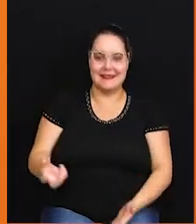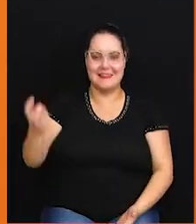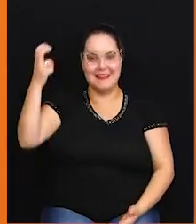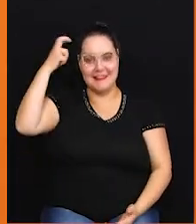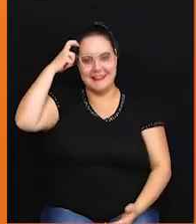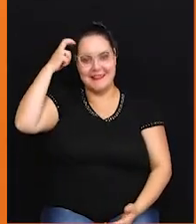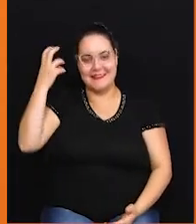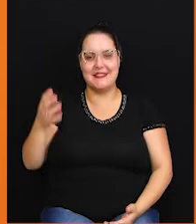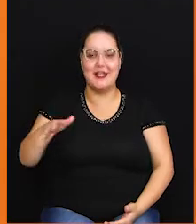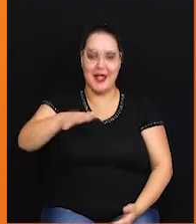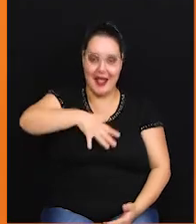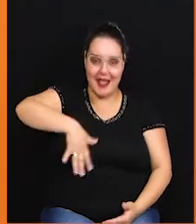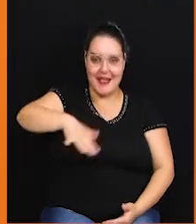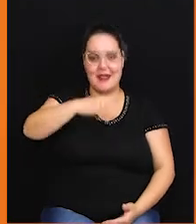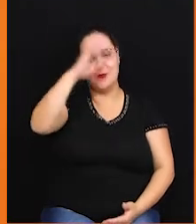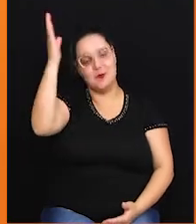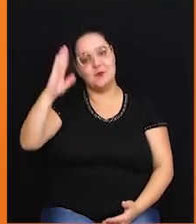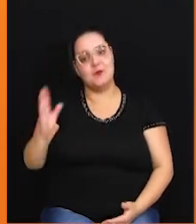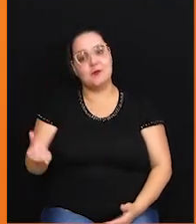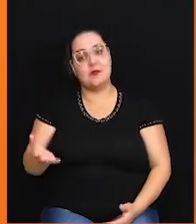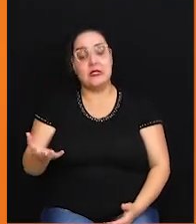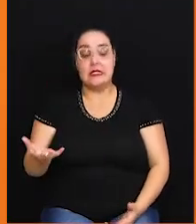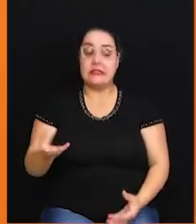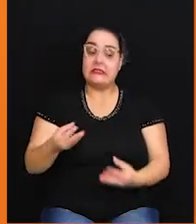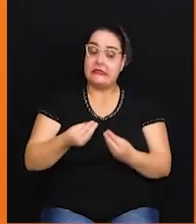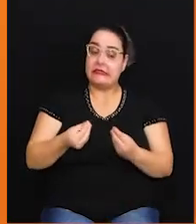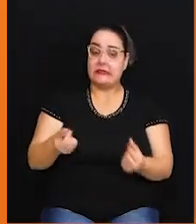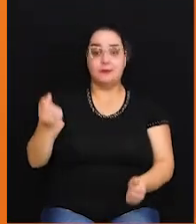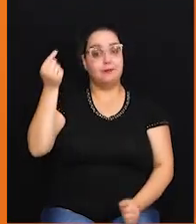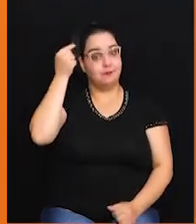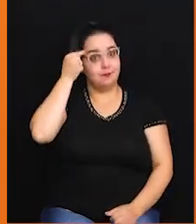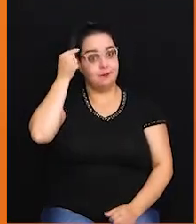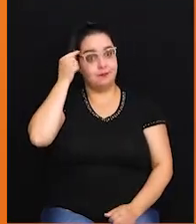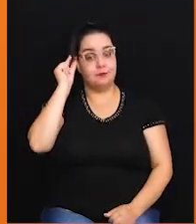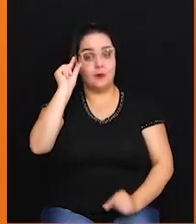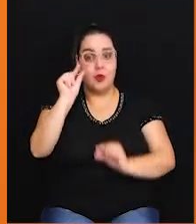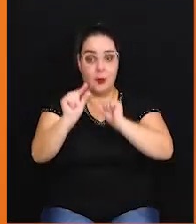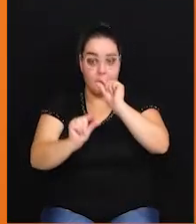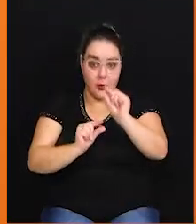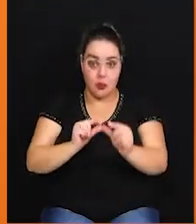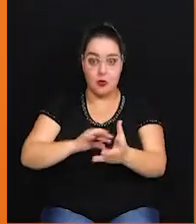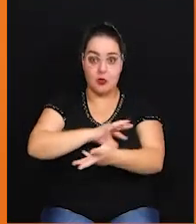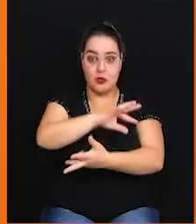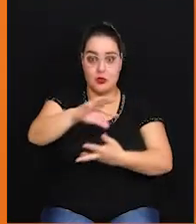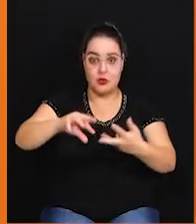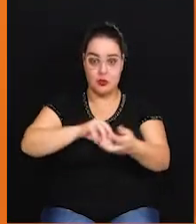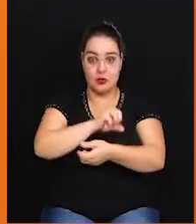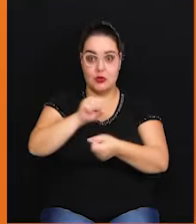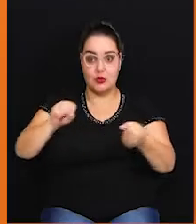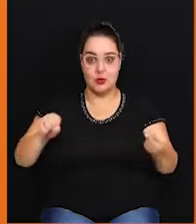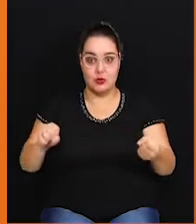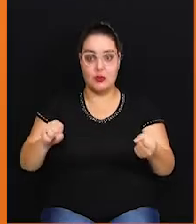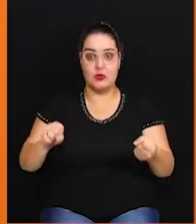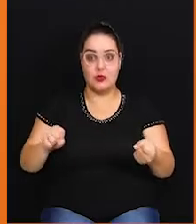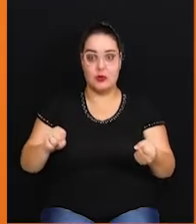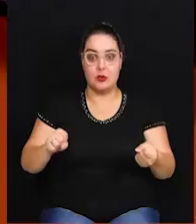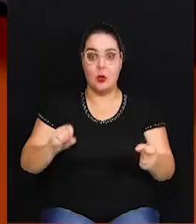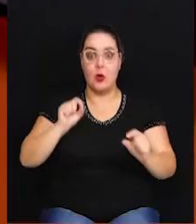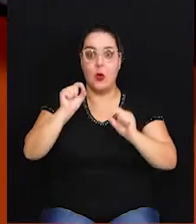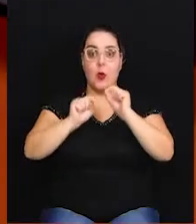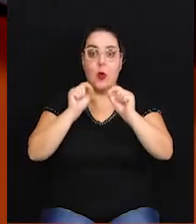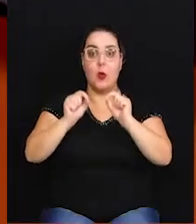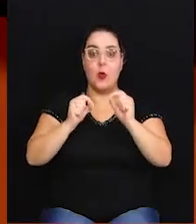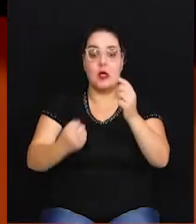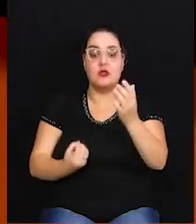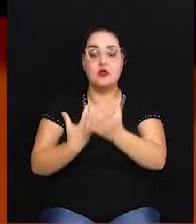ambiental aqui no Brasil também, a gente sabe que é muito frágil, né? Pensa-se pouco sobre sustentabilidade. O que é que vocês descobriram nesse período